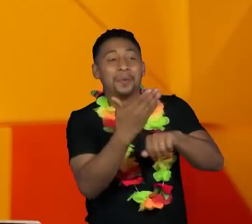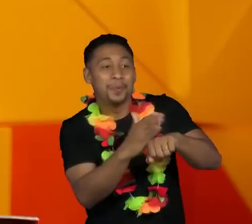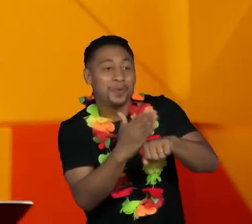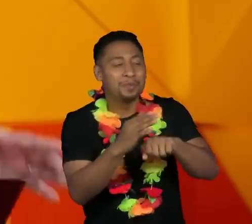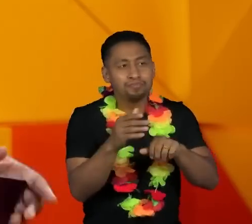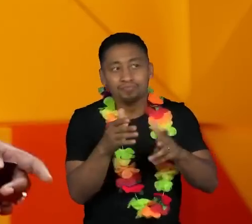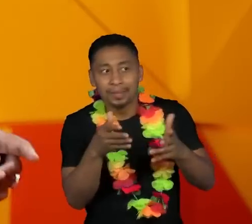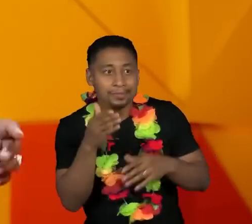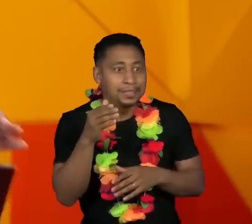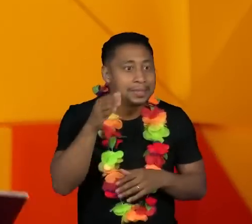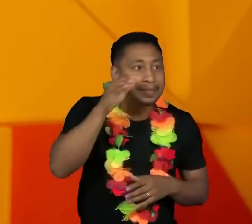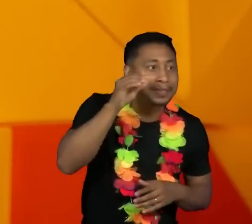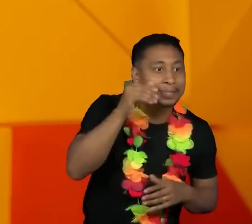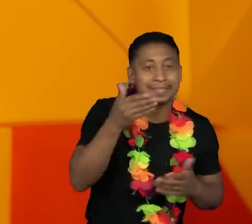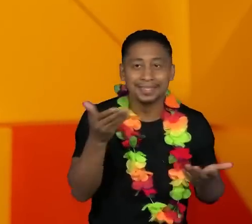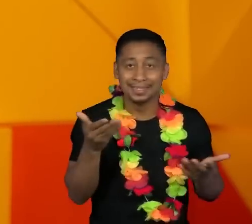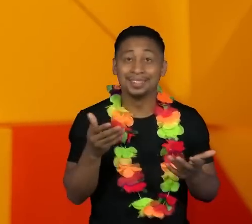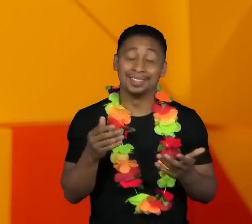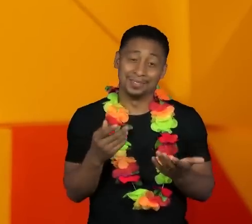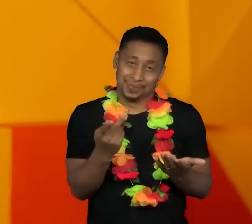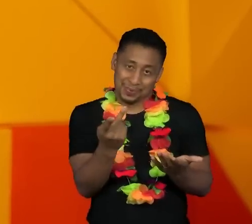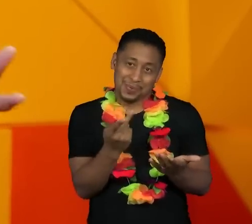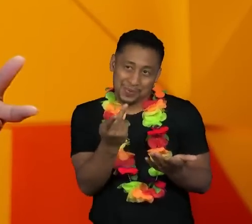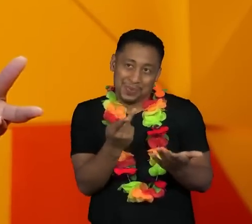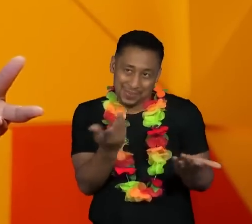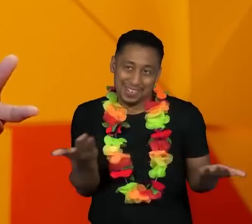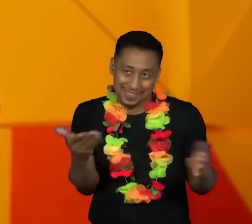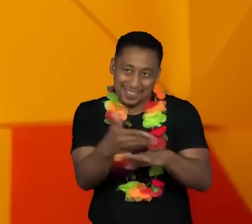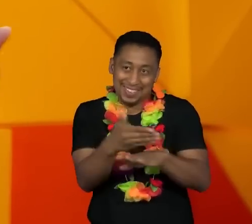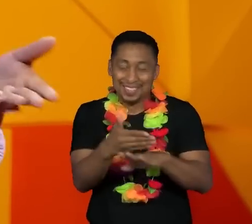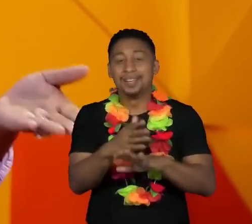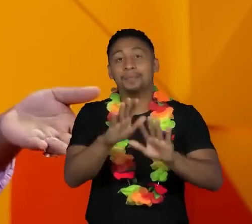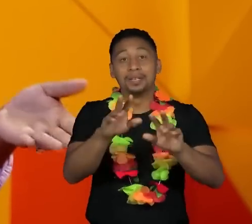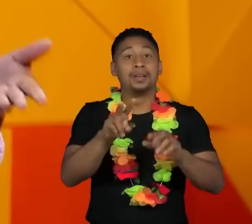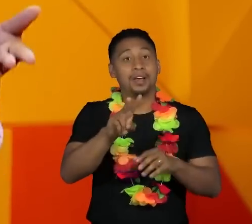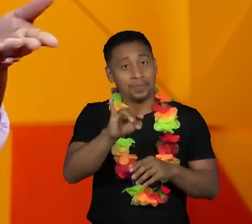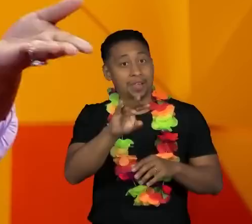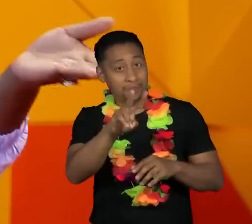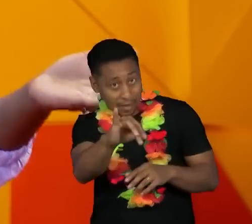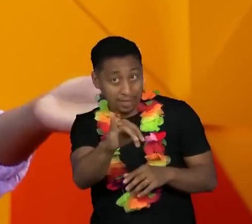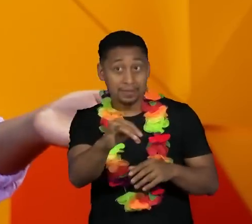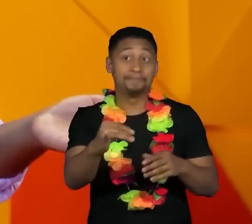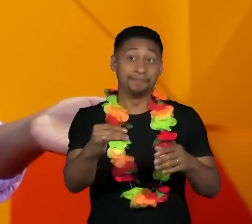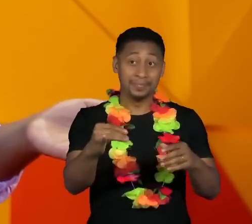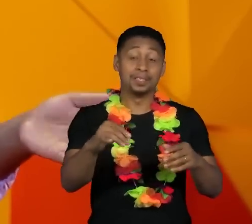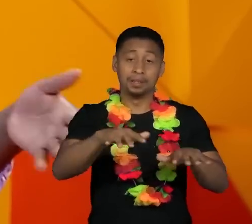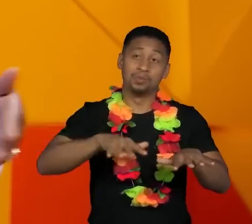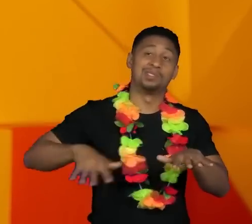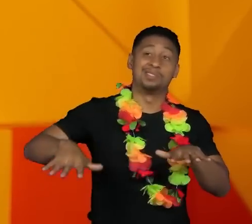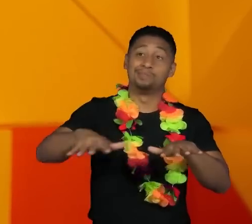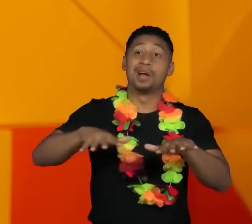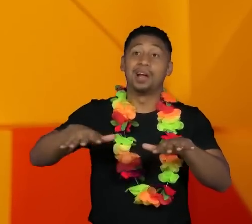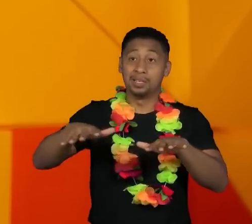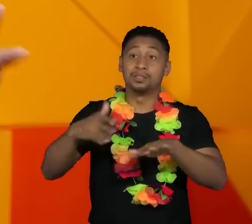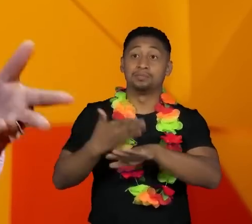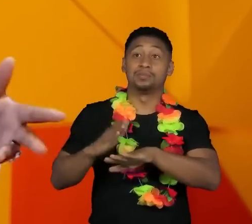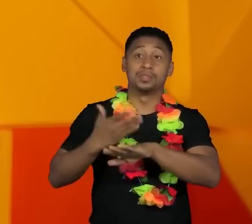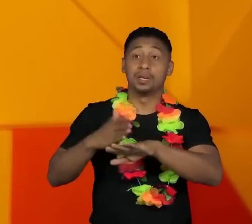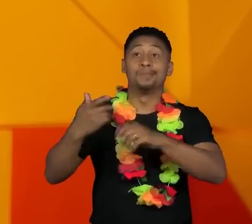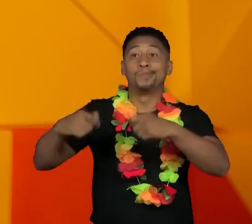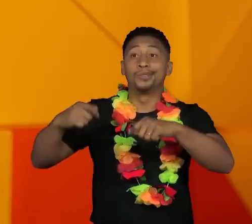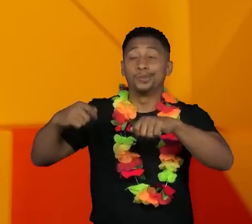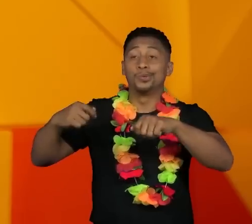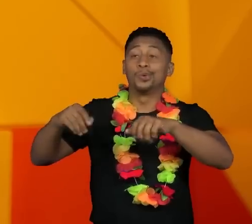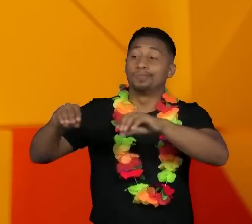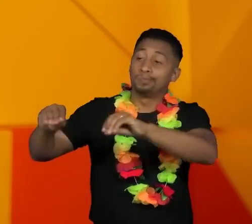mesmo caminho, inclusive, né? E Cláudia, e a Vai Vai é uma escola que agora recentemente teve que deixar o espaço ali por conta da